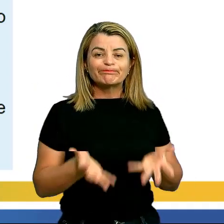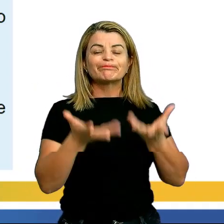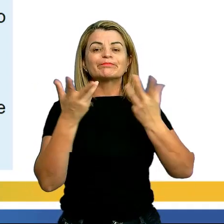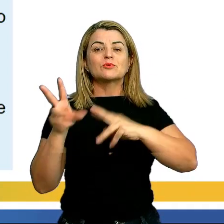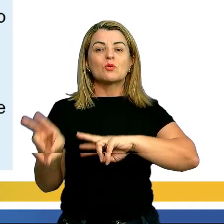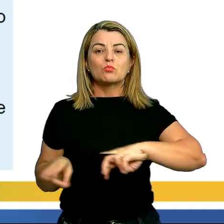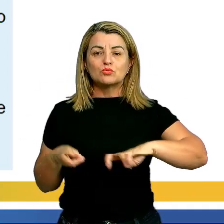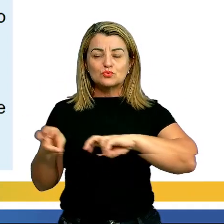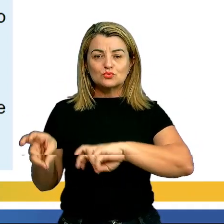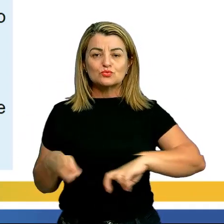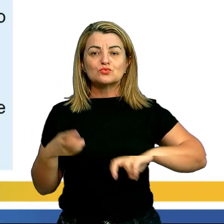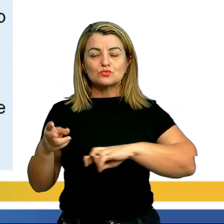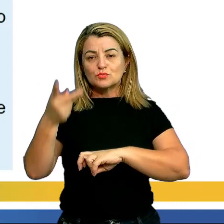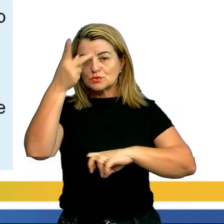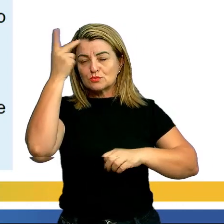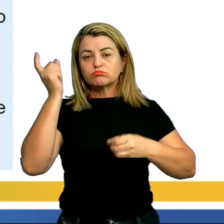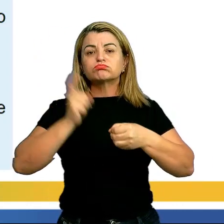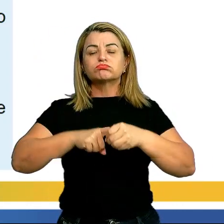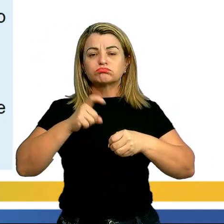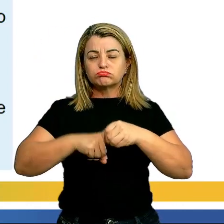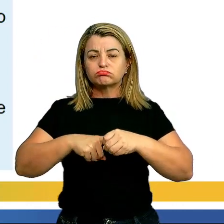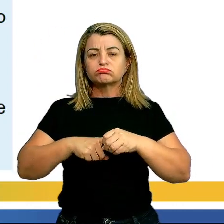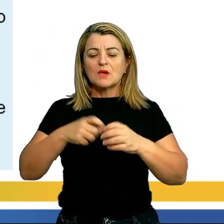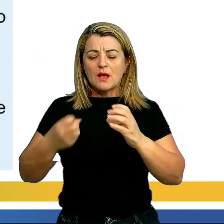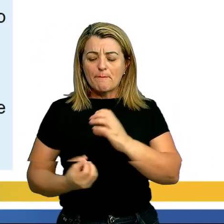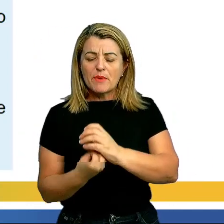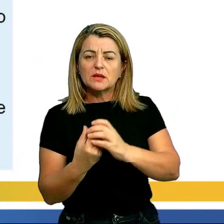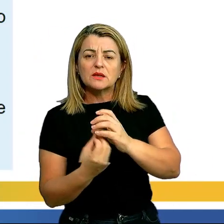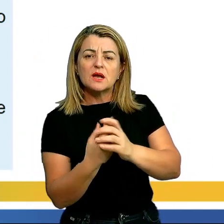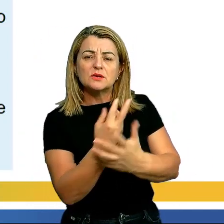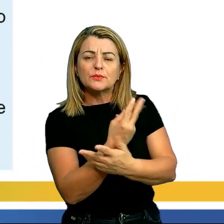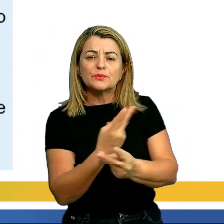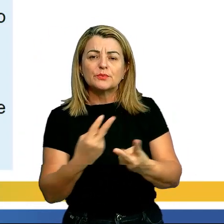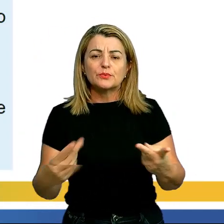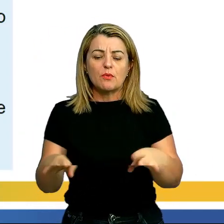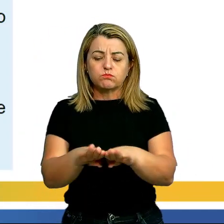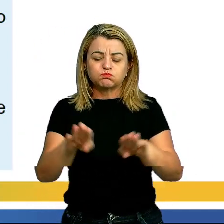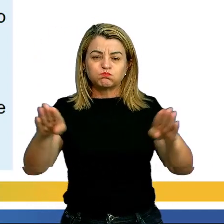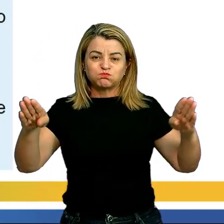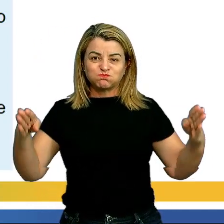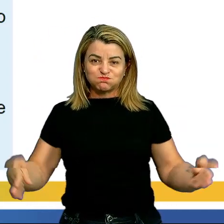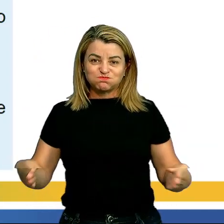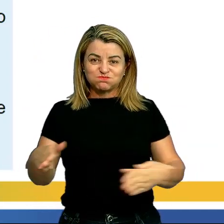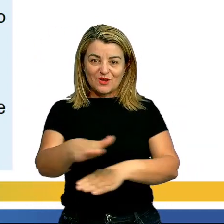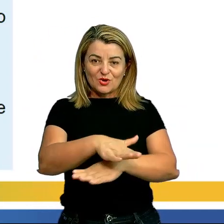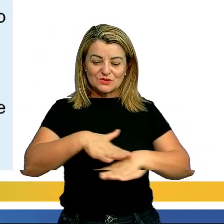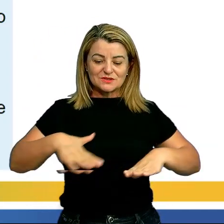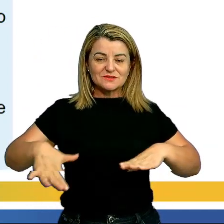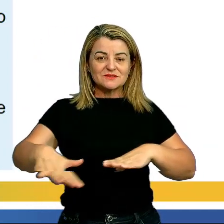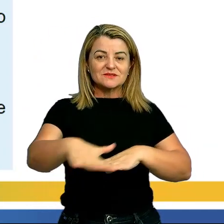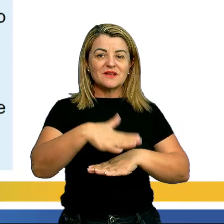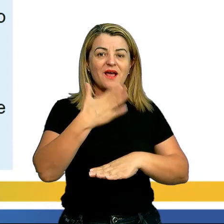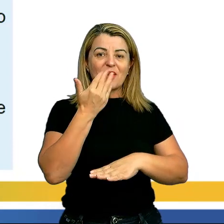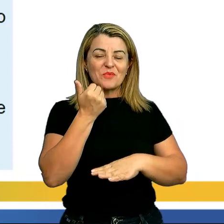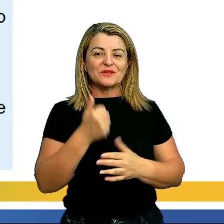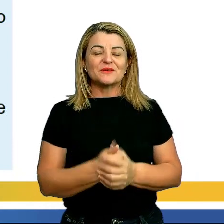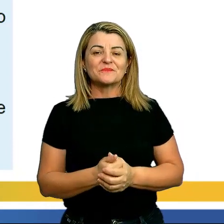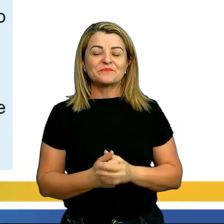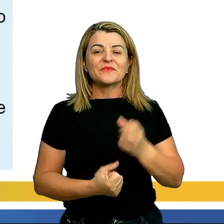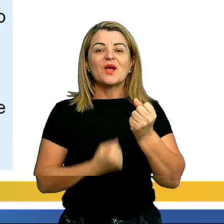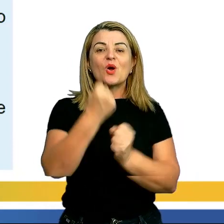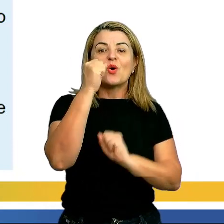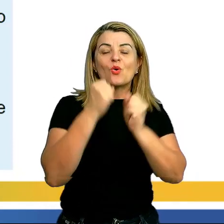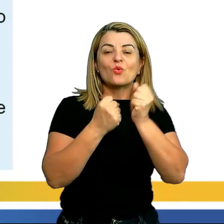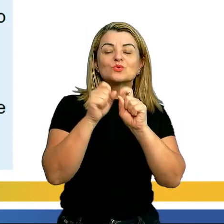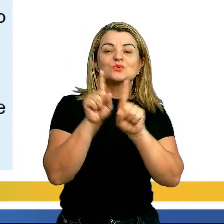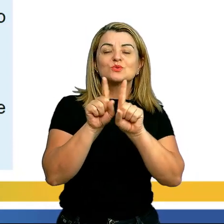né, para que as pessoas voltassem a produzir e que as mesas voltassem a ter, né, alimentos. A construção